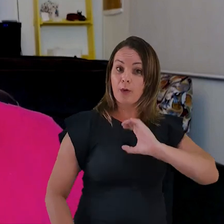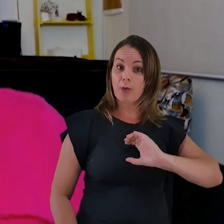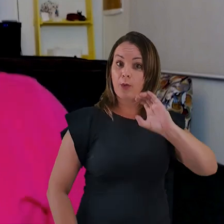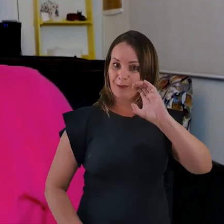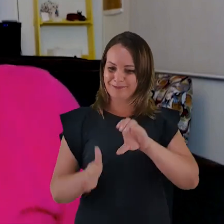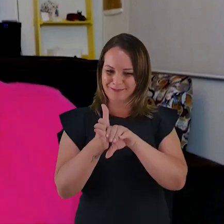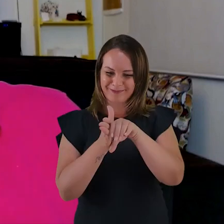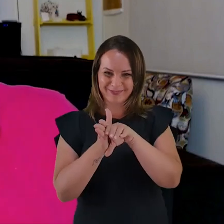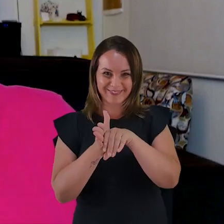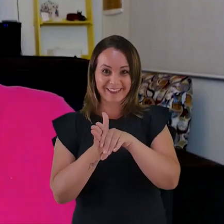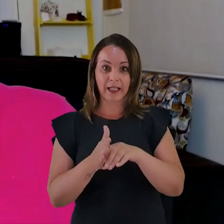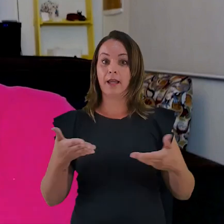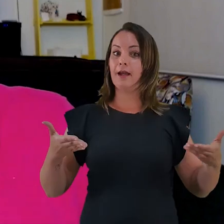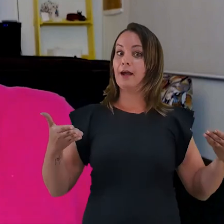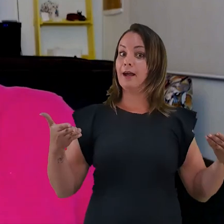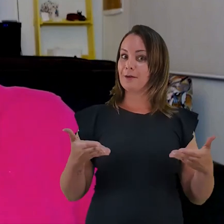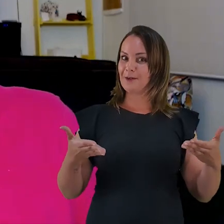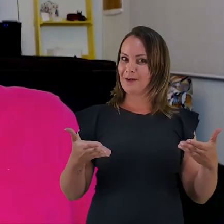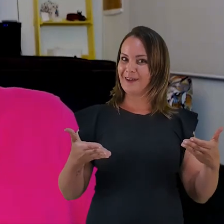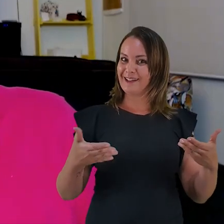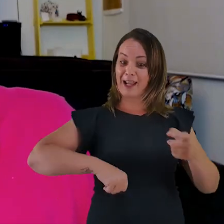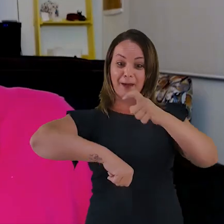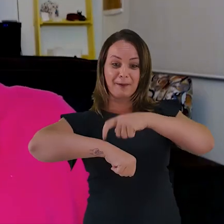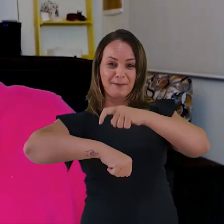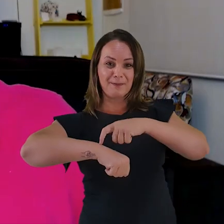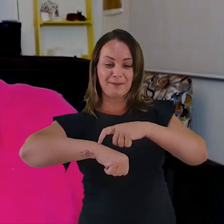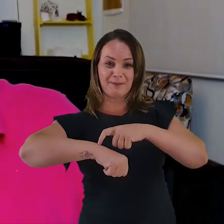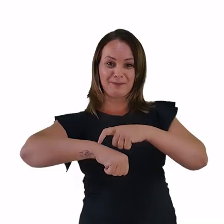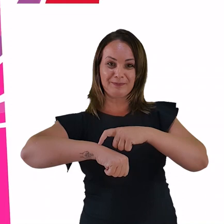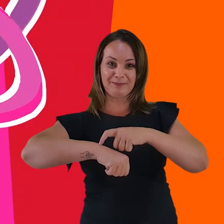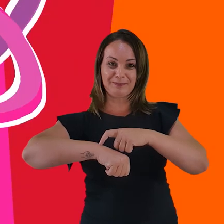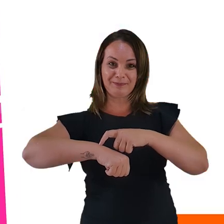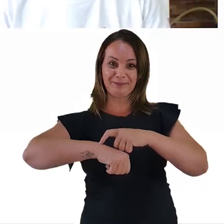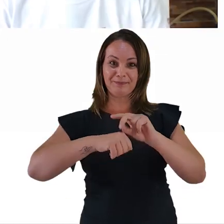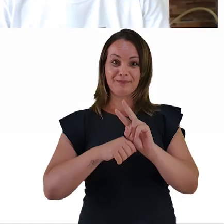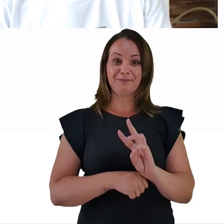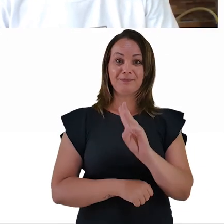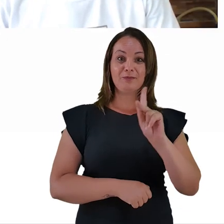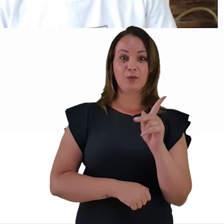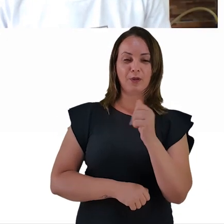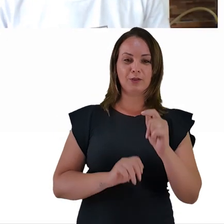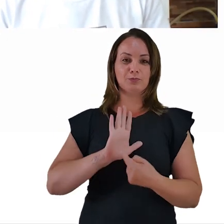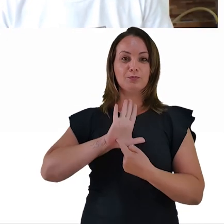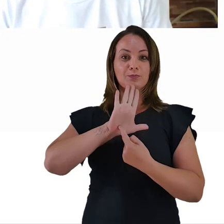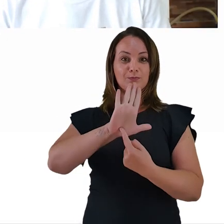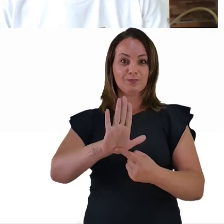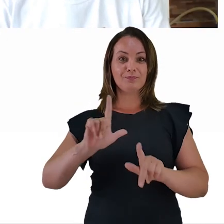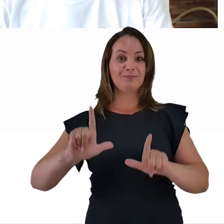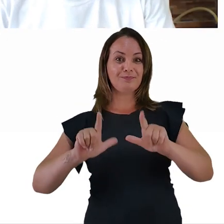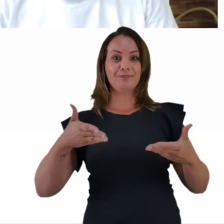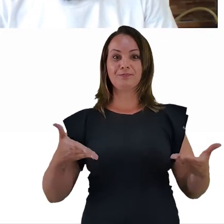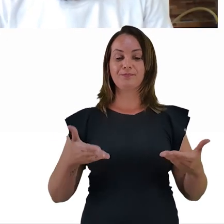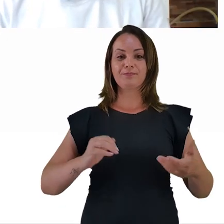agora chegou a vez do Wash mostrar o que eles trouxeram para o programa de hoje. Roda aí. Ô, Michel, me conta uma coisa.